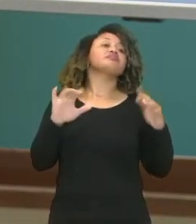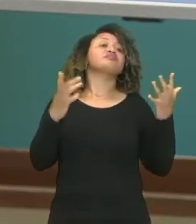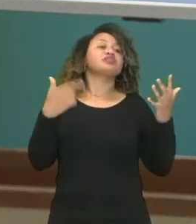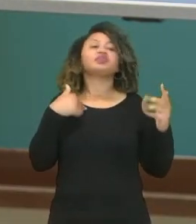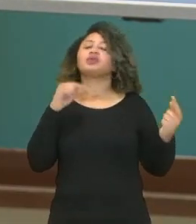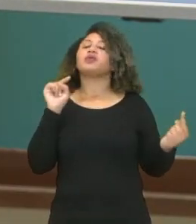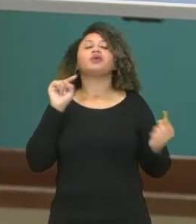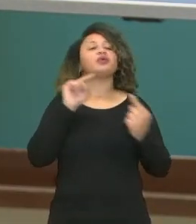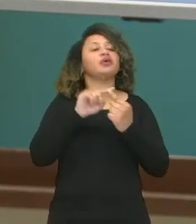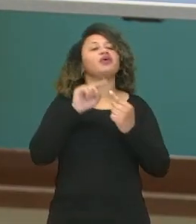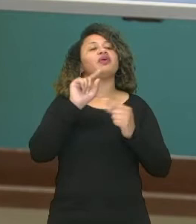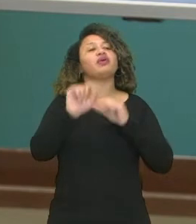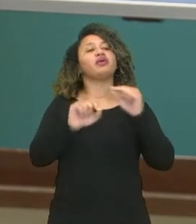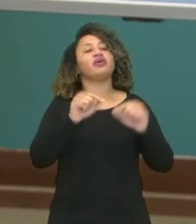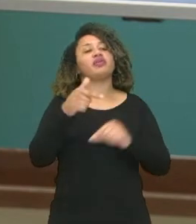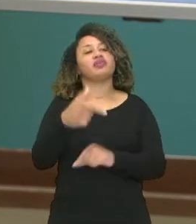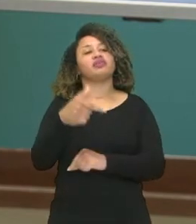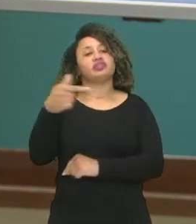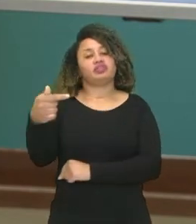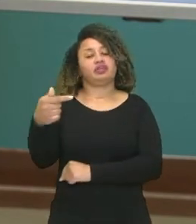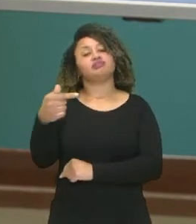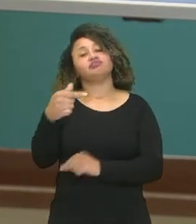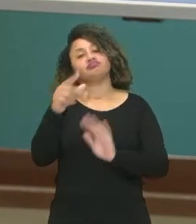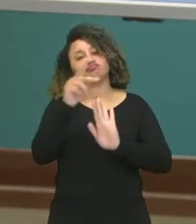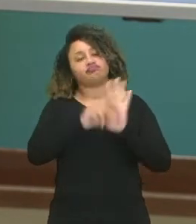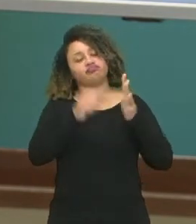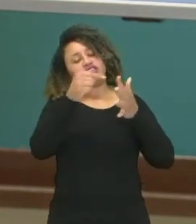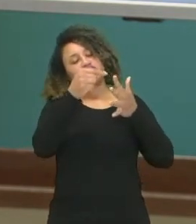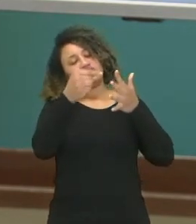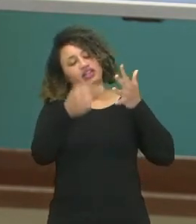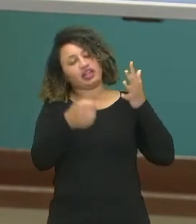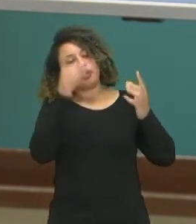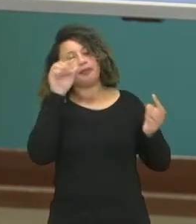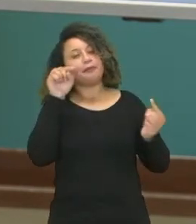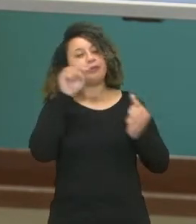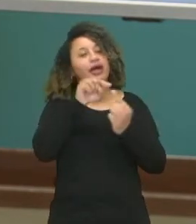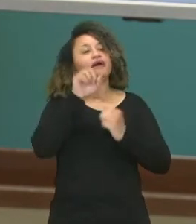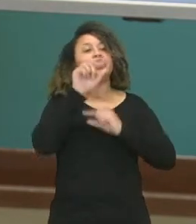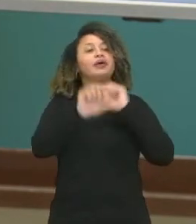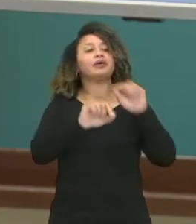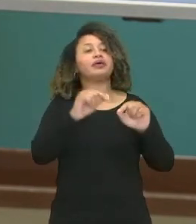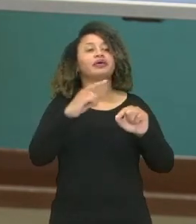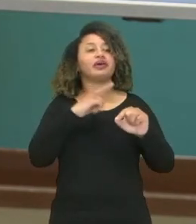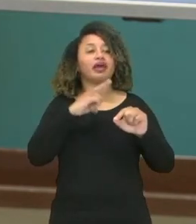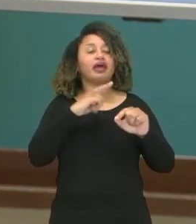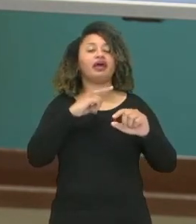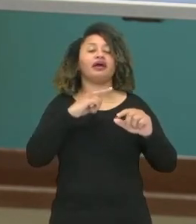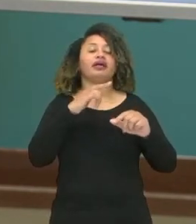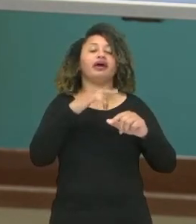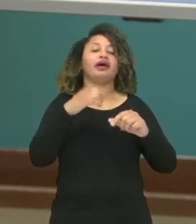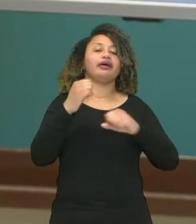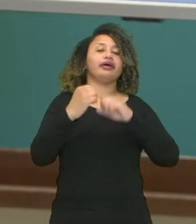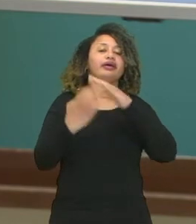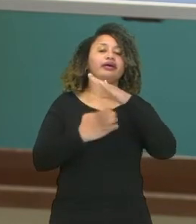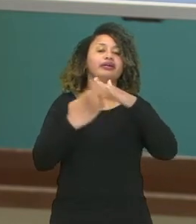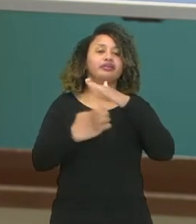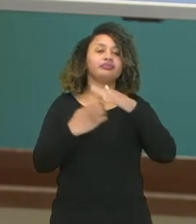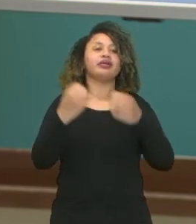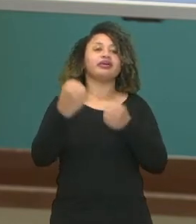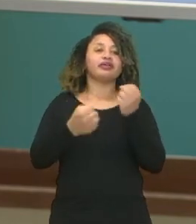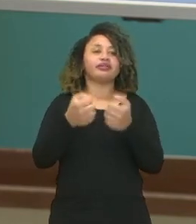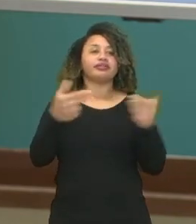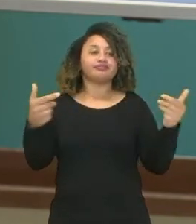meta 27, dentro do plano de metas, a meta 27 se referia à indústria automobilística. E essa meta